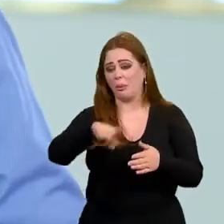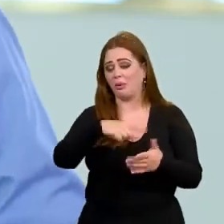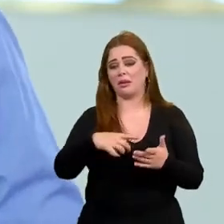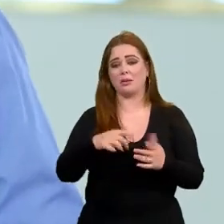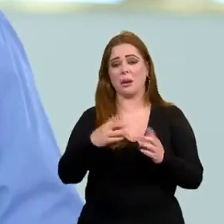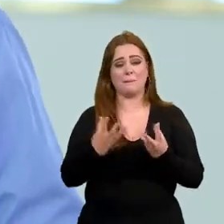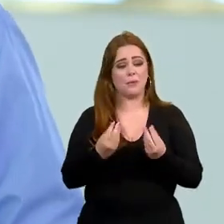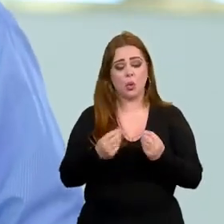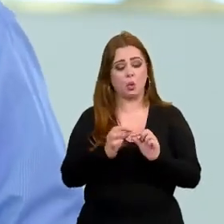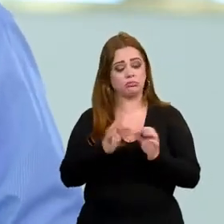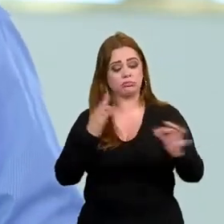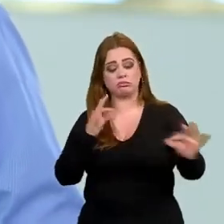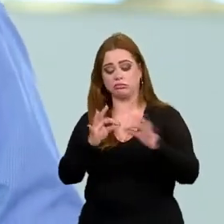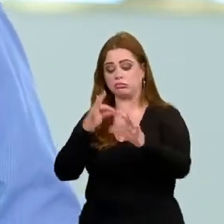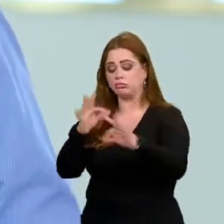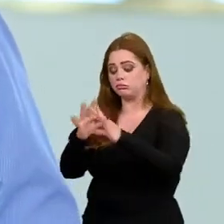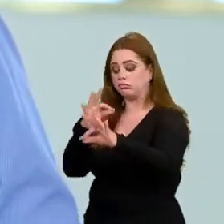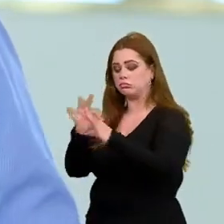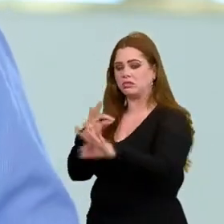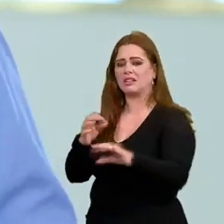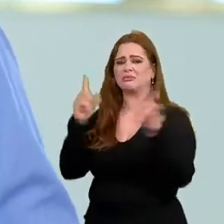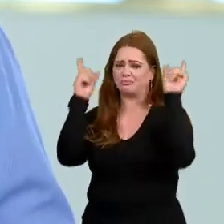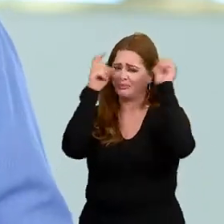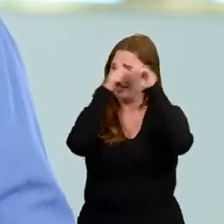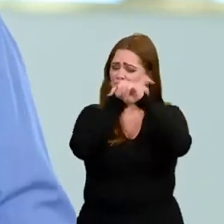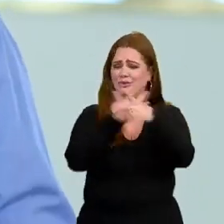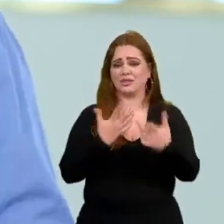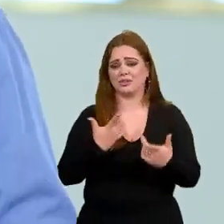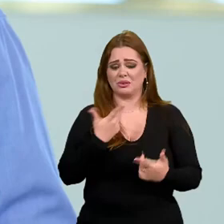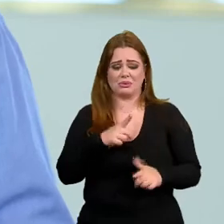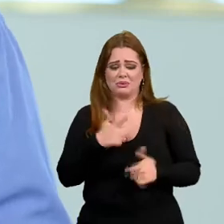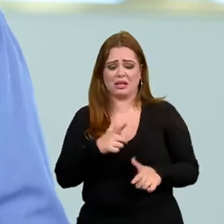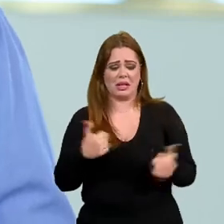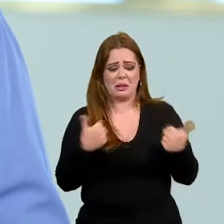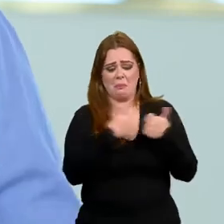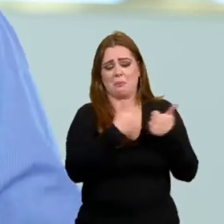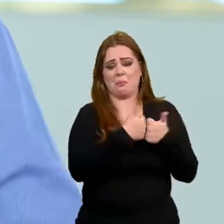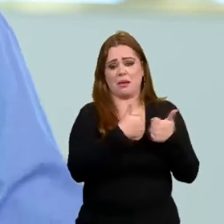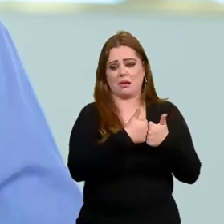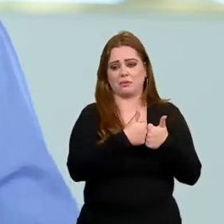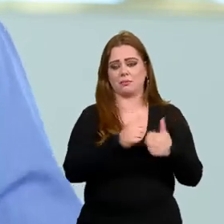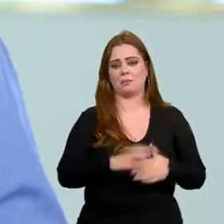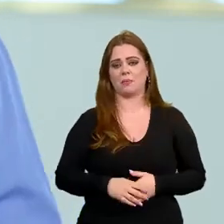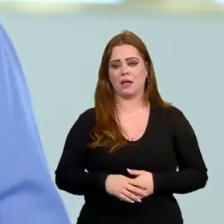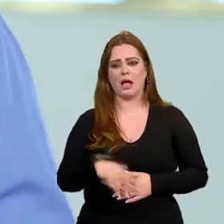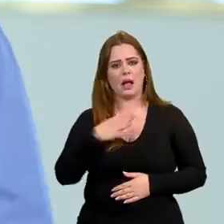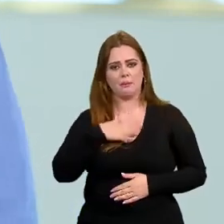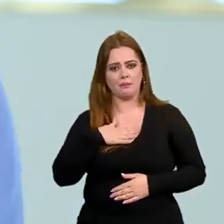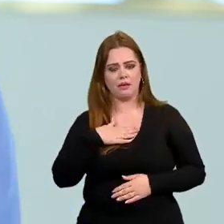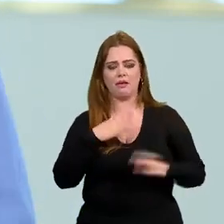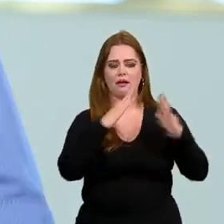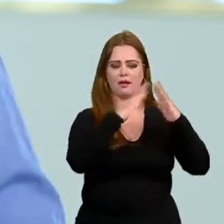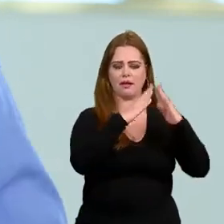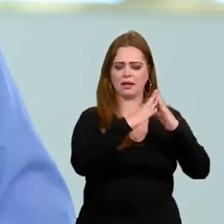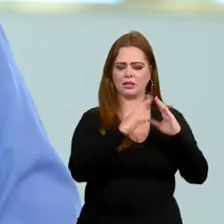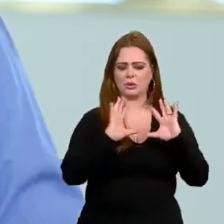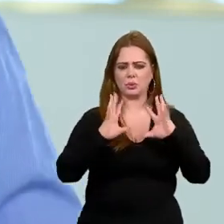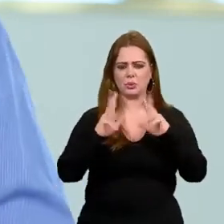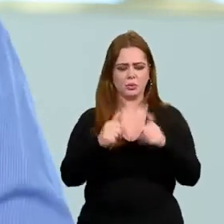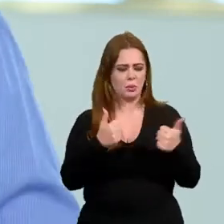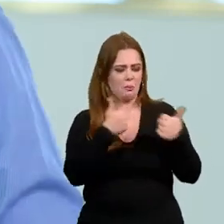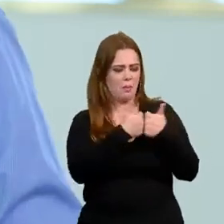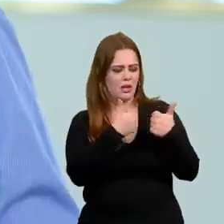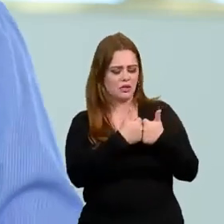tem. Não tem Não essa tem sensação nada, de não tem aconchego. nada com casa. A casa não, a casa é aquela coisinha pequena, tudo pertinho do outro, a cozinha pertinho, o quarto, o